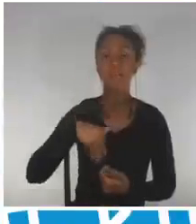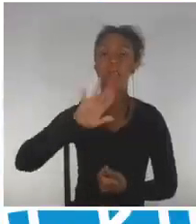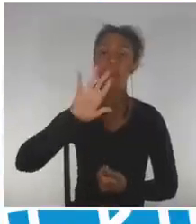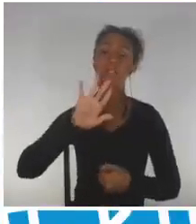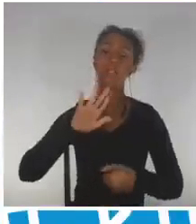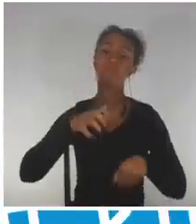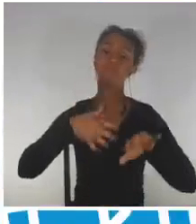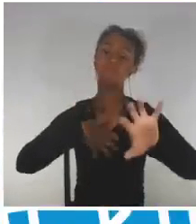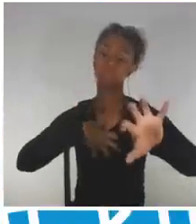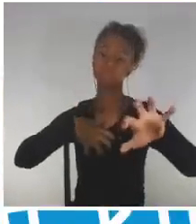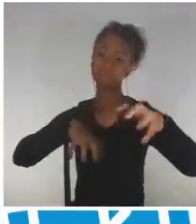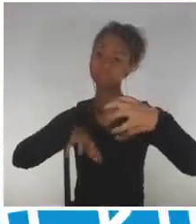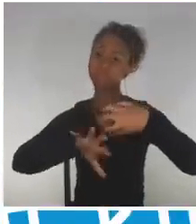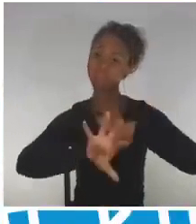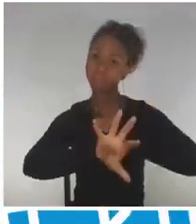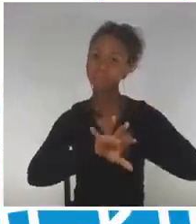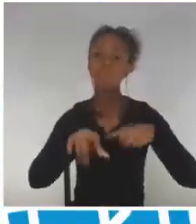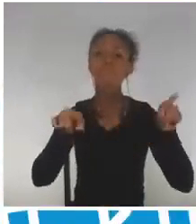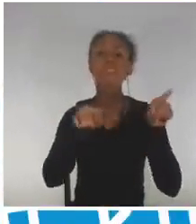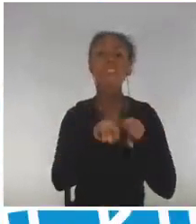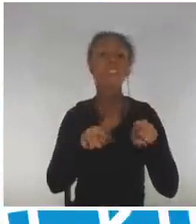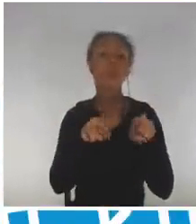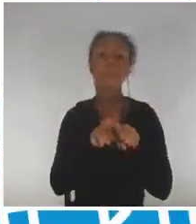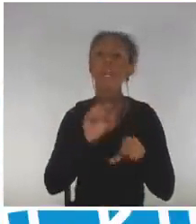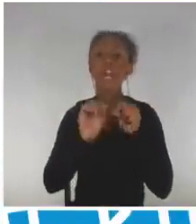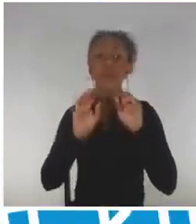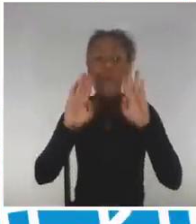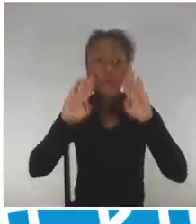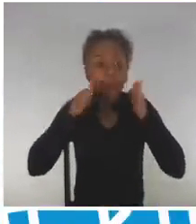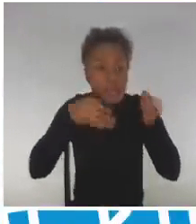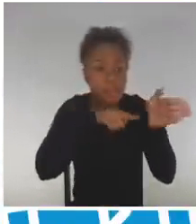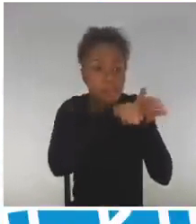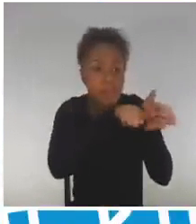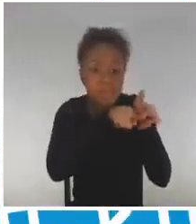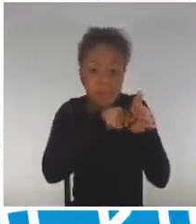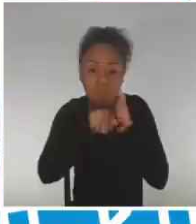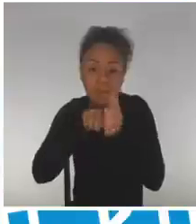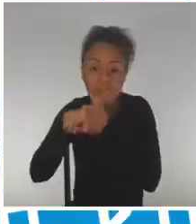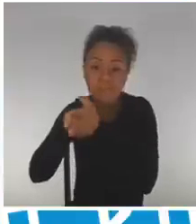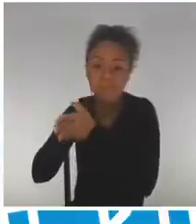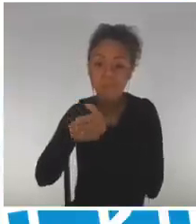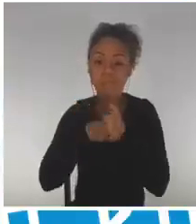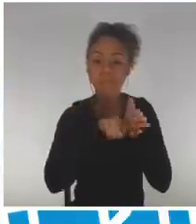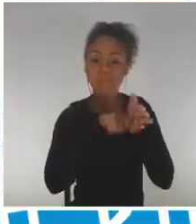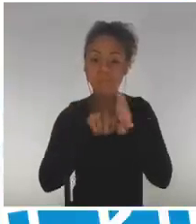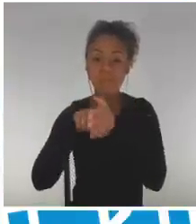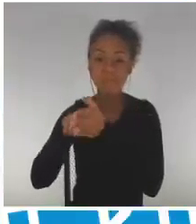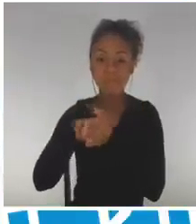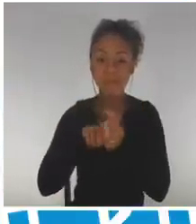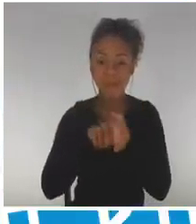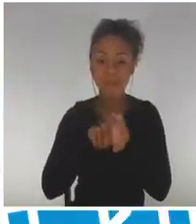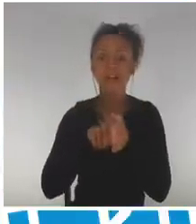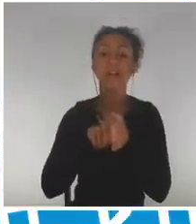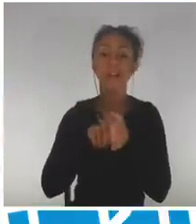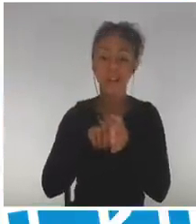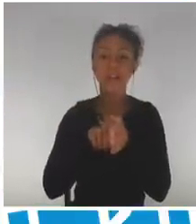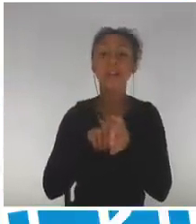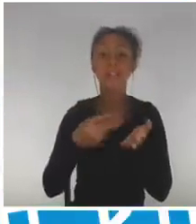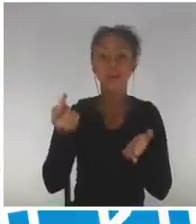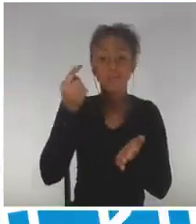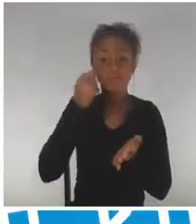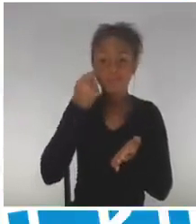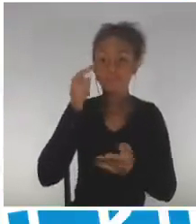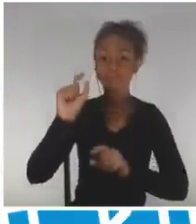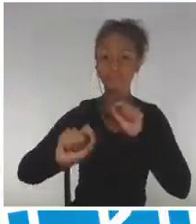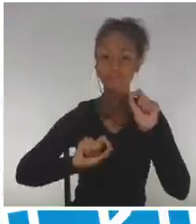até científico. Nós temos hoje uma coisa que chama síndrome da gaiola, o estudante que não quer mais nunca